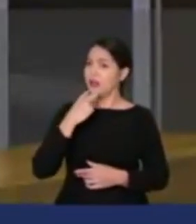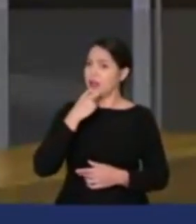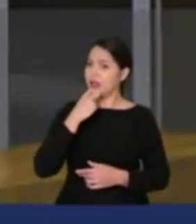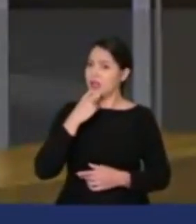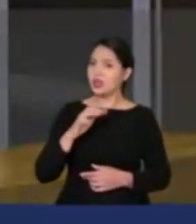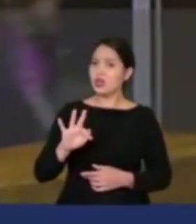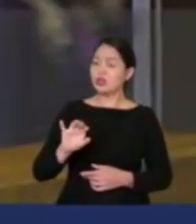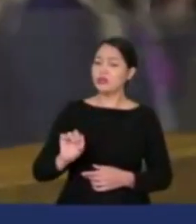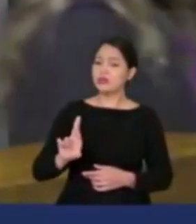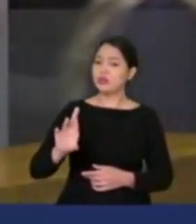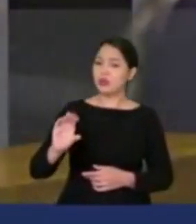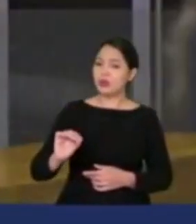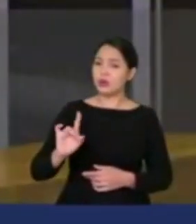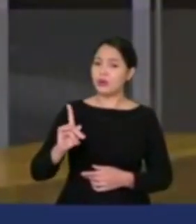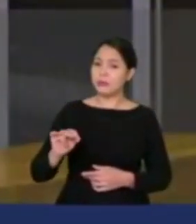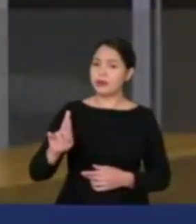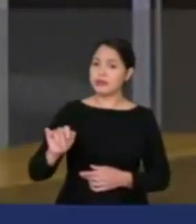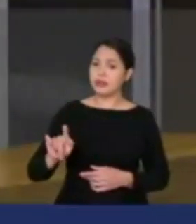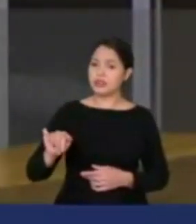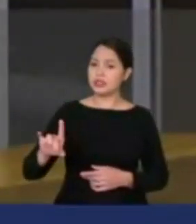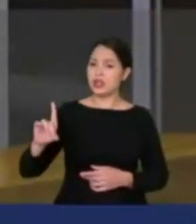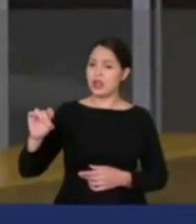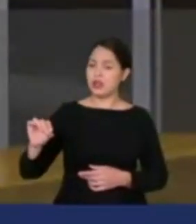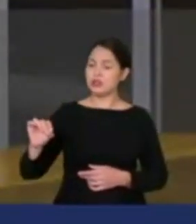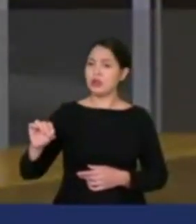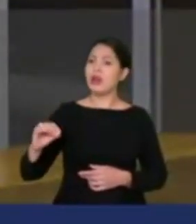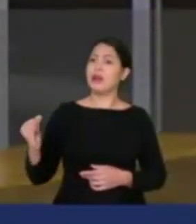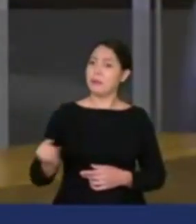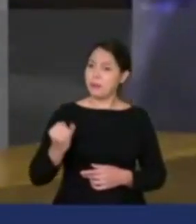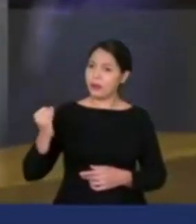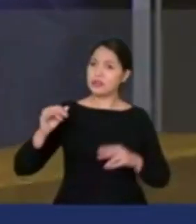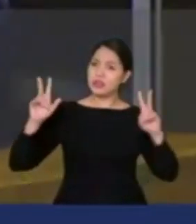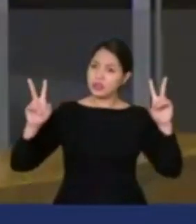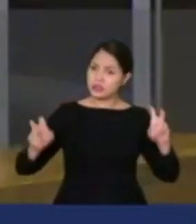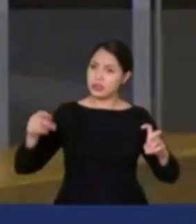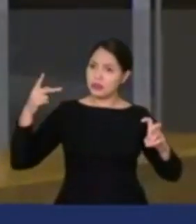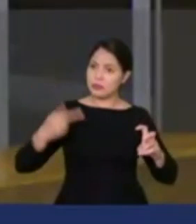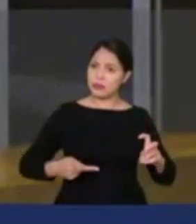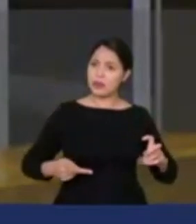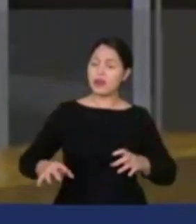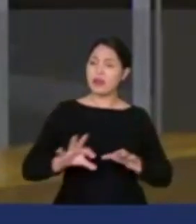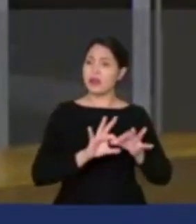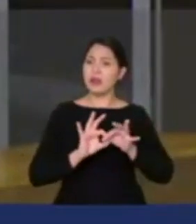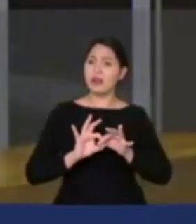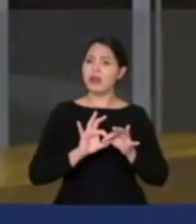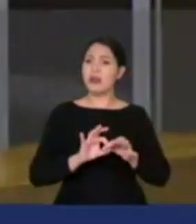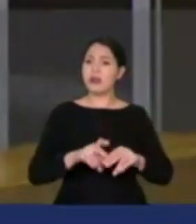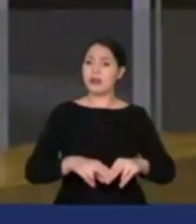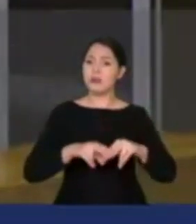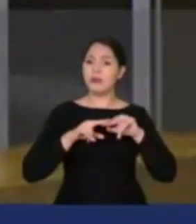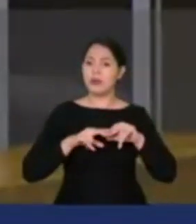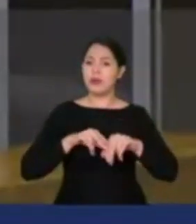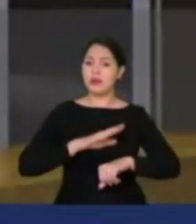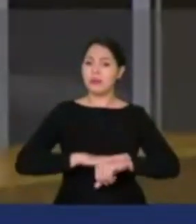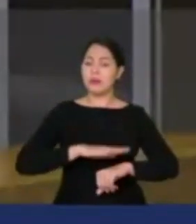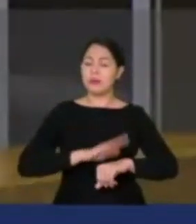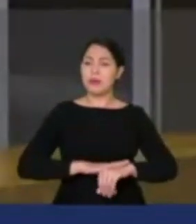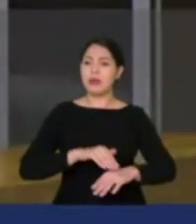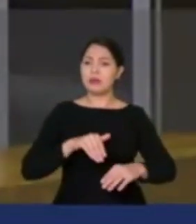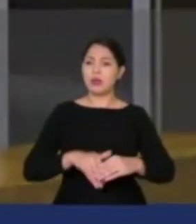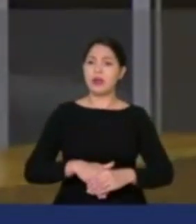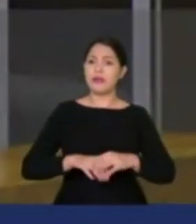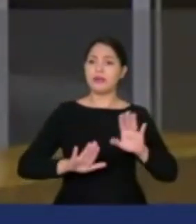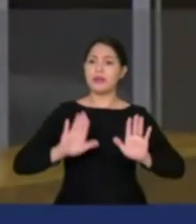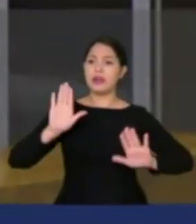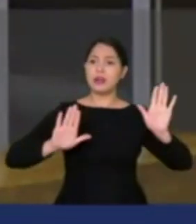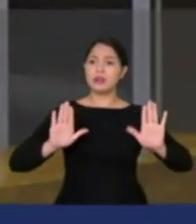que é outro tema que deveria unir esta casa neste período pré-eleitoral, mais do que tudo, para demonstrar